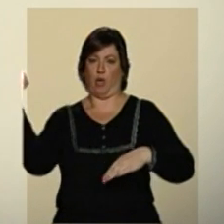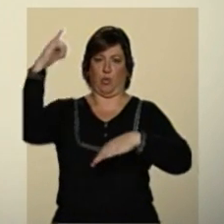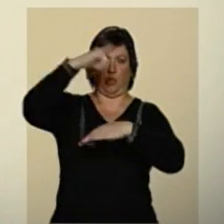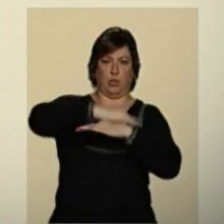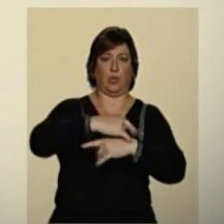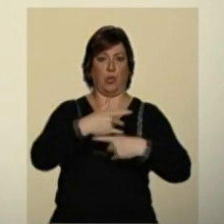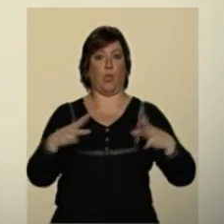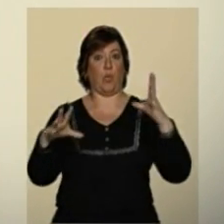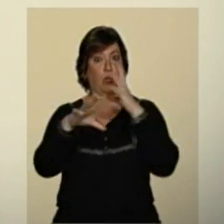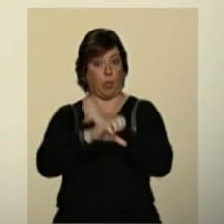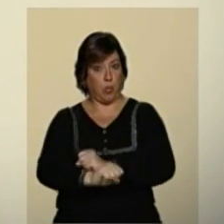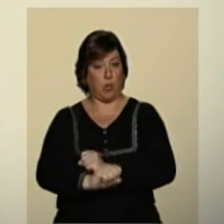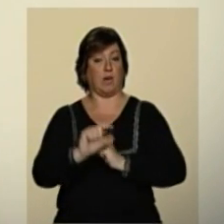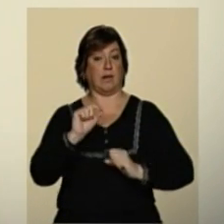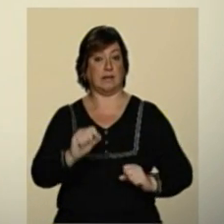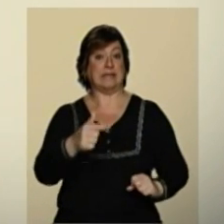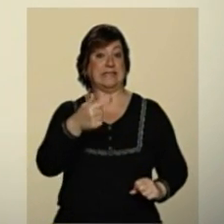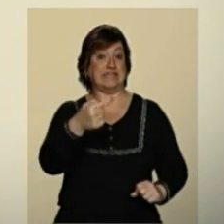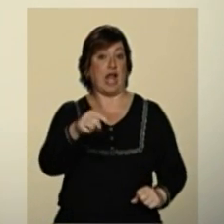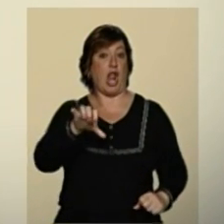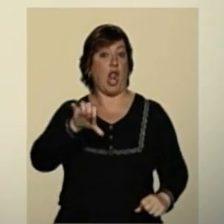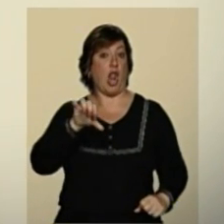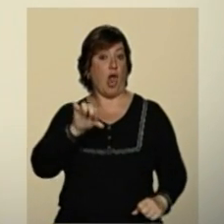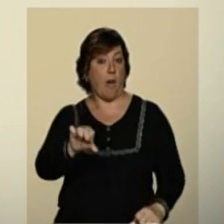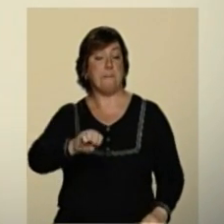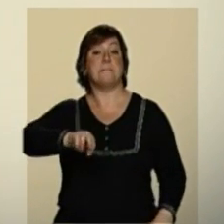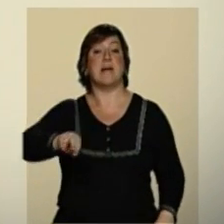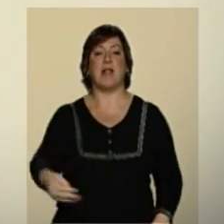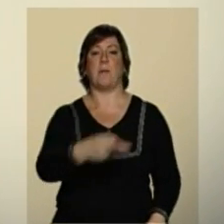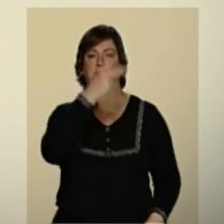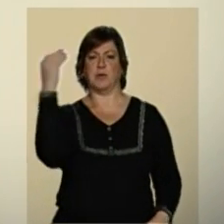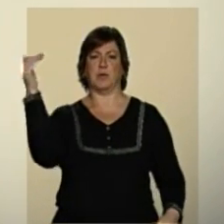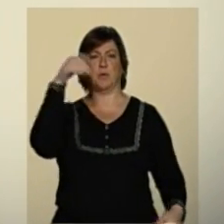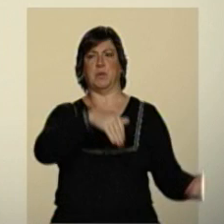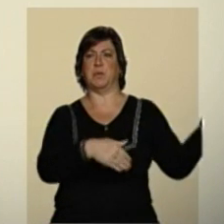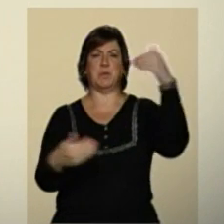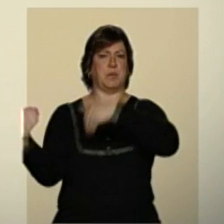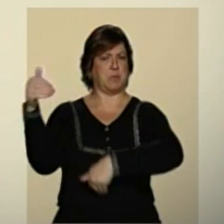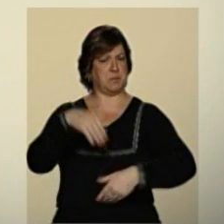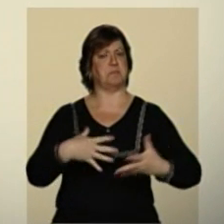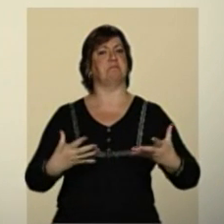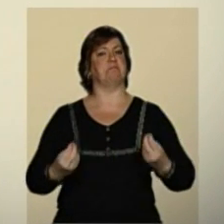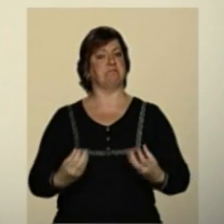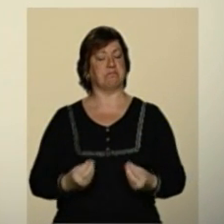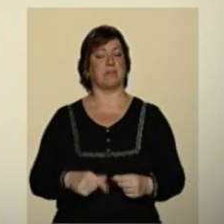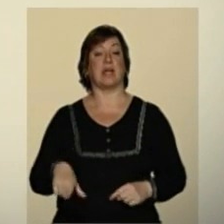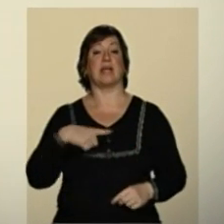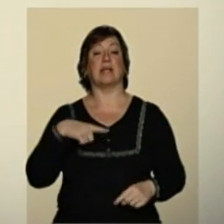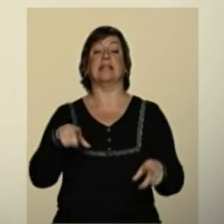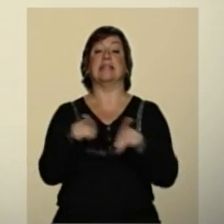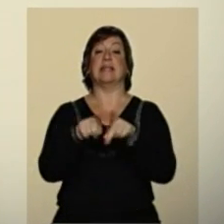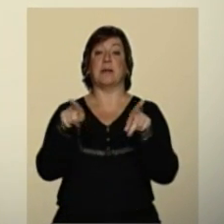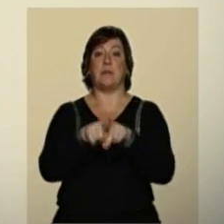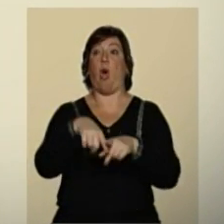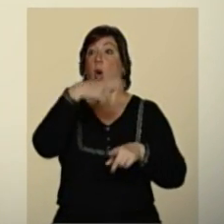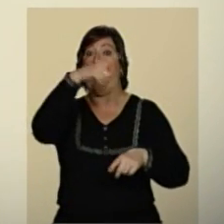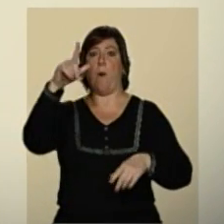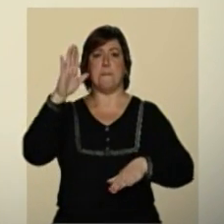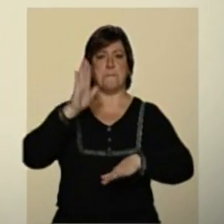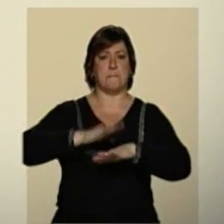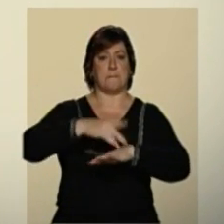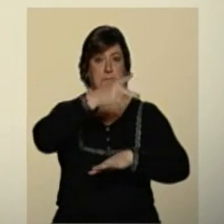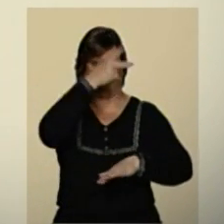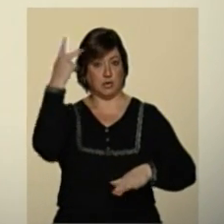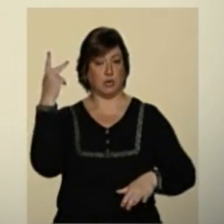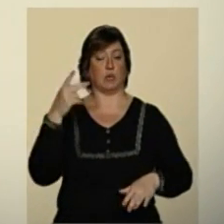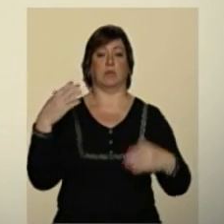país somaram 79 milhões no ano Além disso Luciano outros milhões de turistas viajaram de